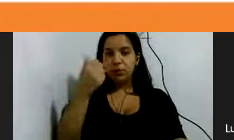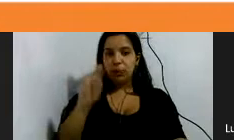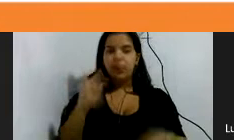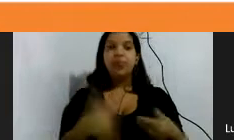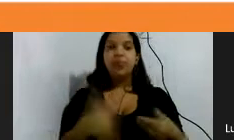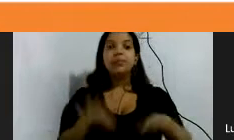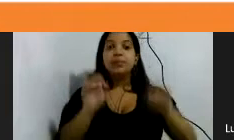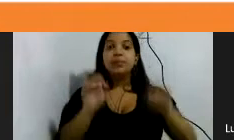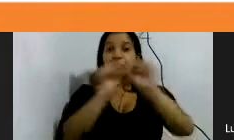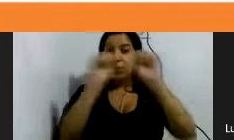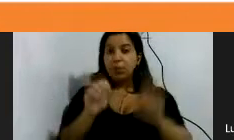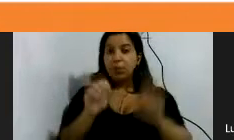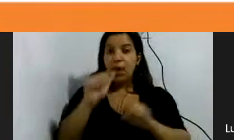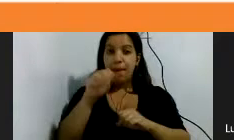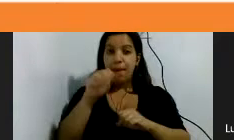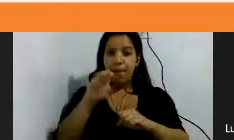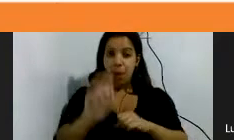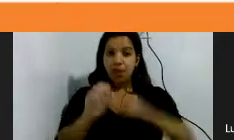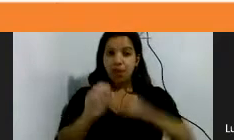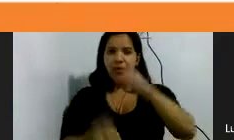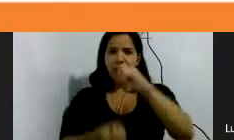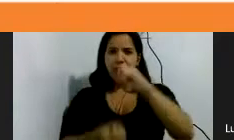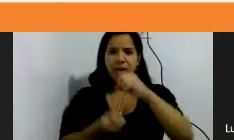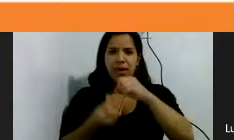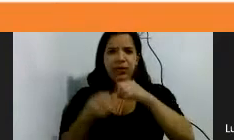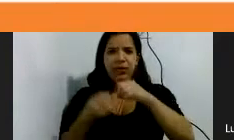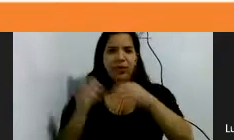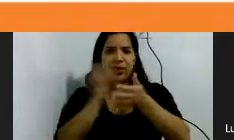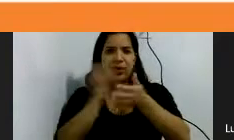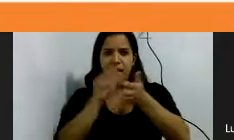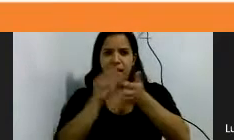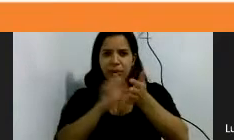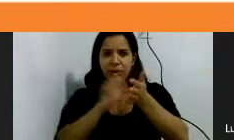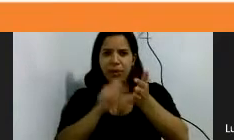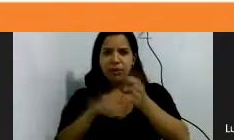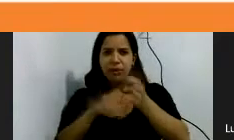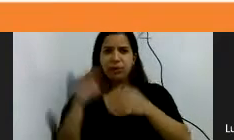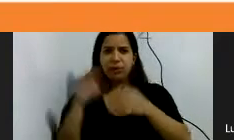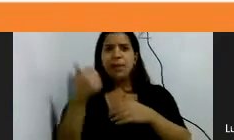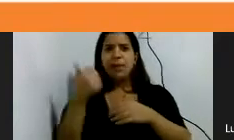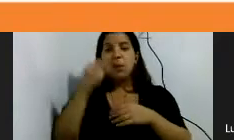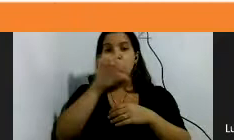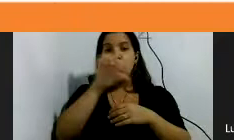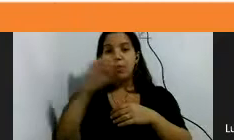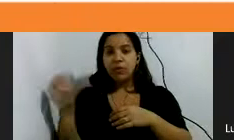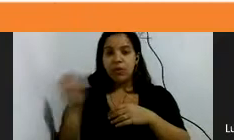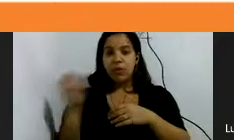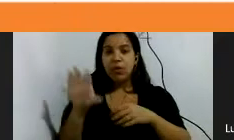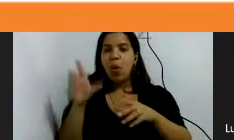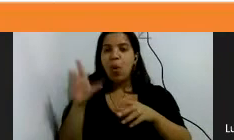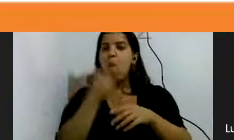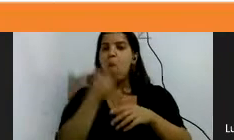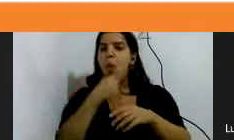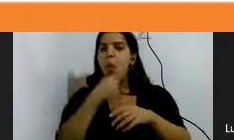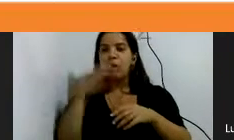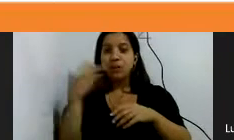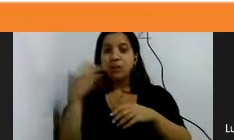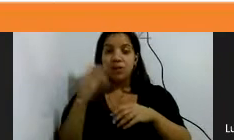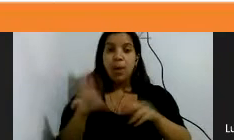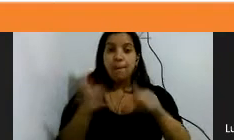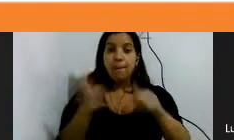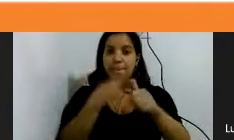foi descrito no ano de 1900 pelo cientista Landsteiner. Então, ele foi o primeiro sistema dos grupos